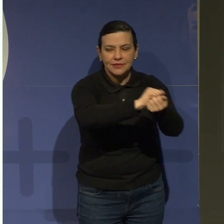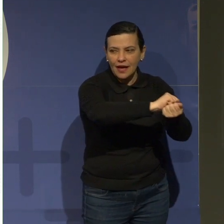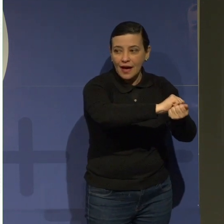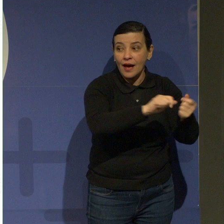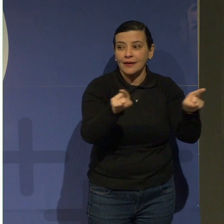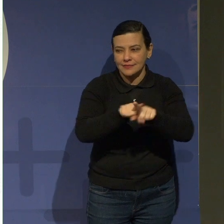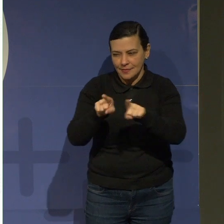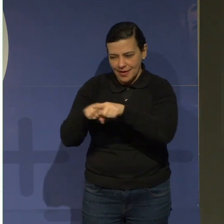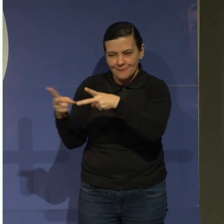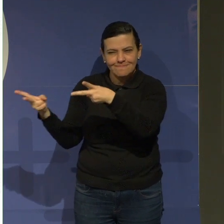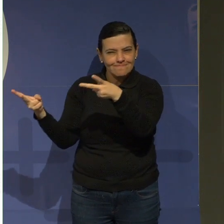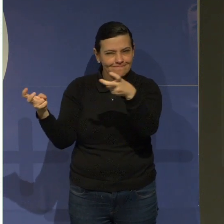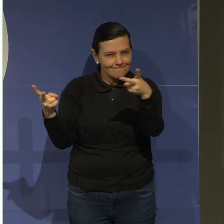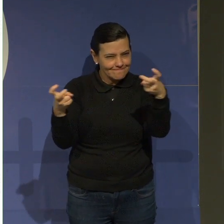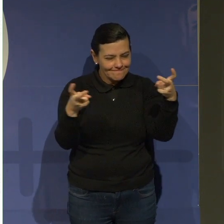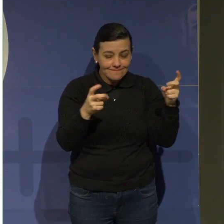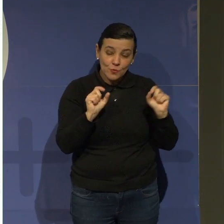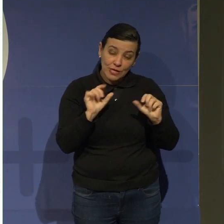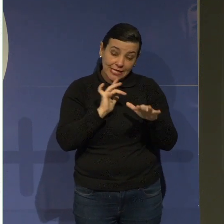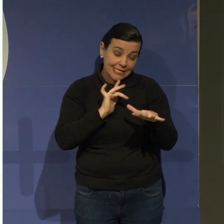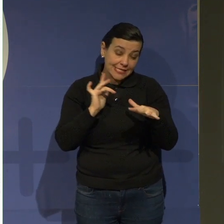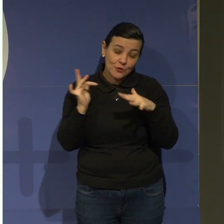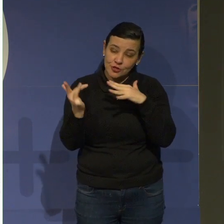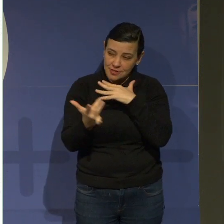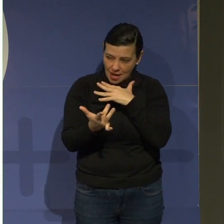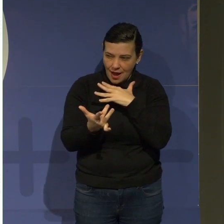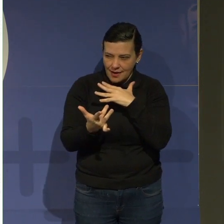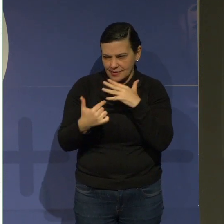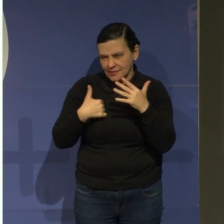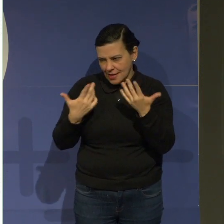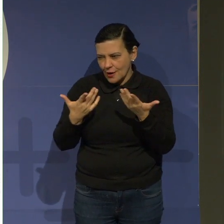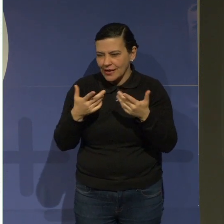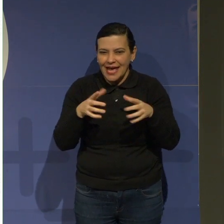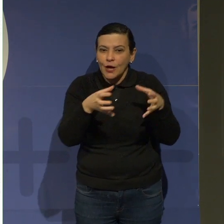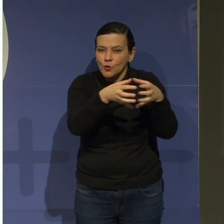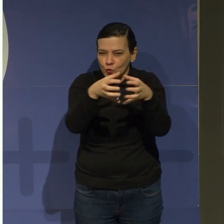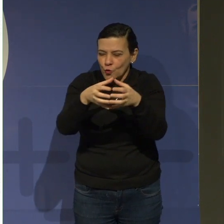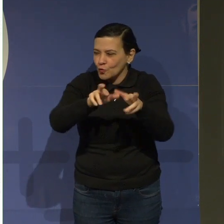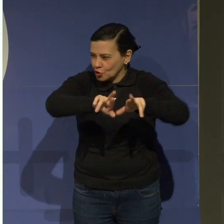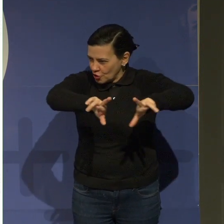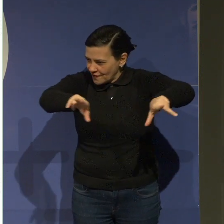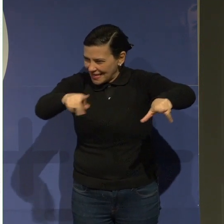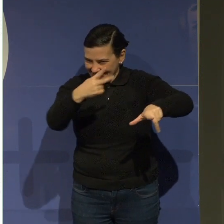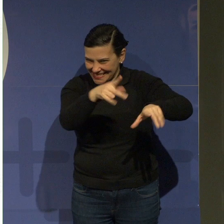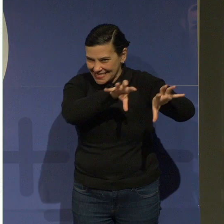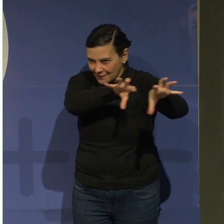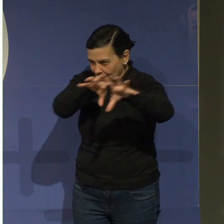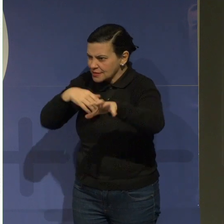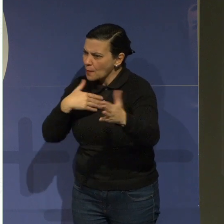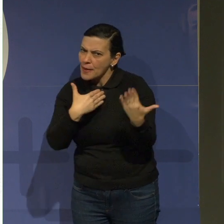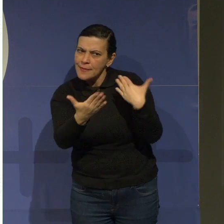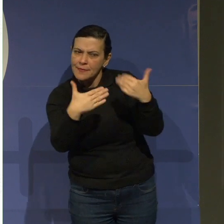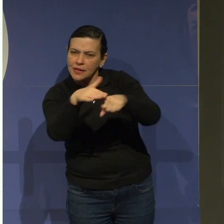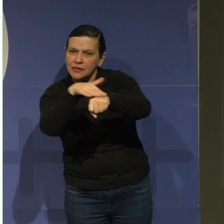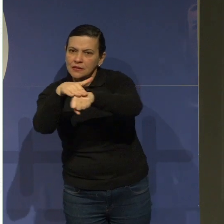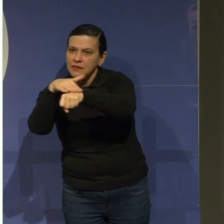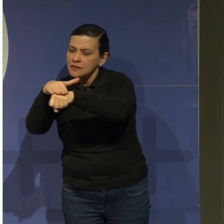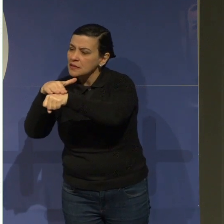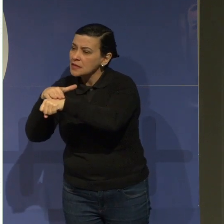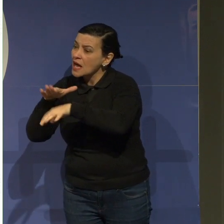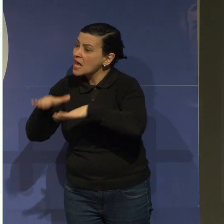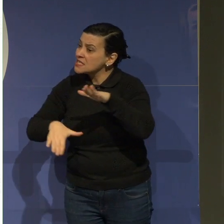muito nas redes sociais, conversando com influenciadores digitais, que as pessoas não têm acesso